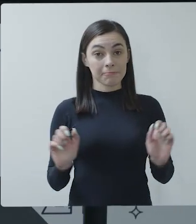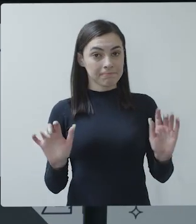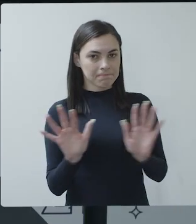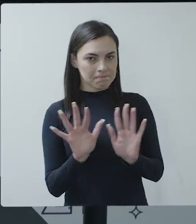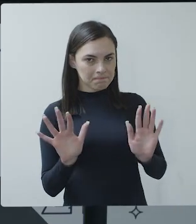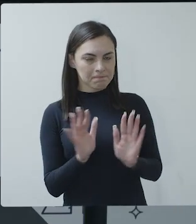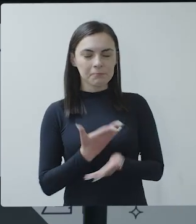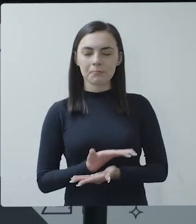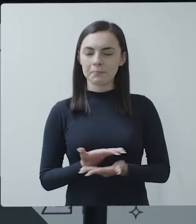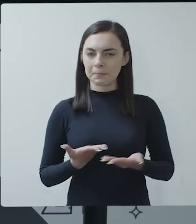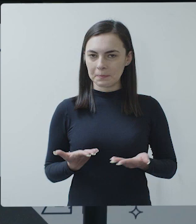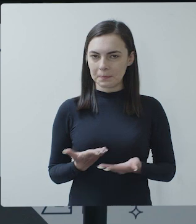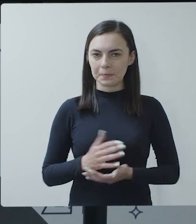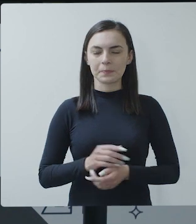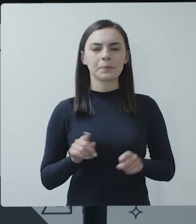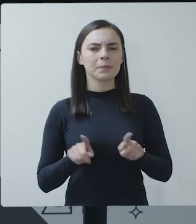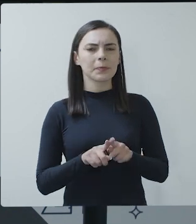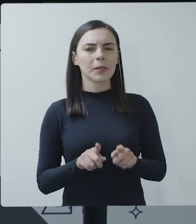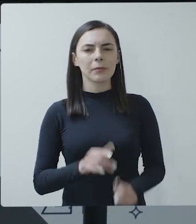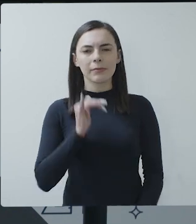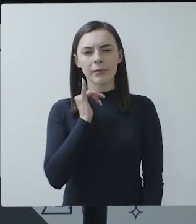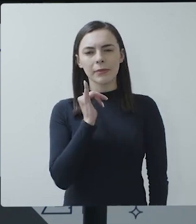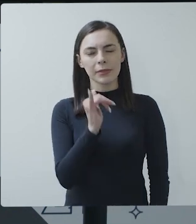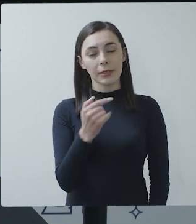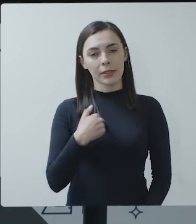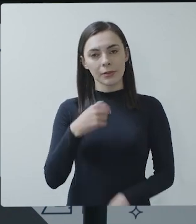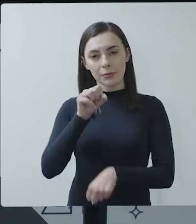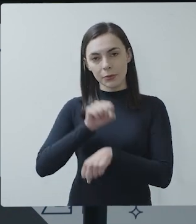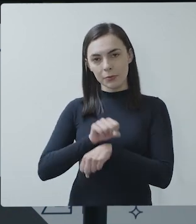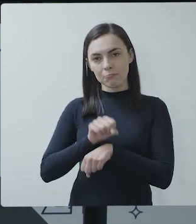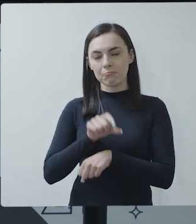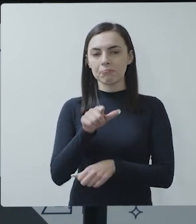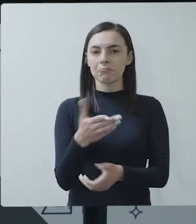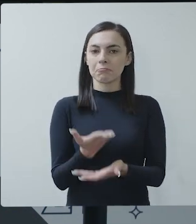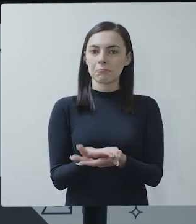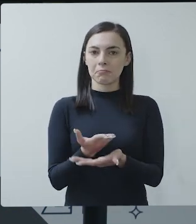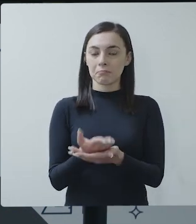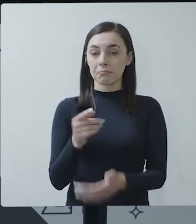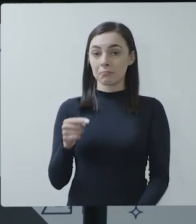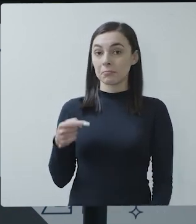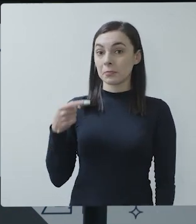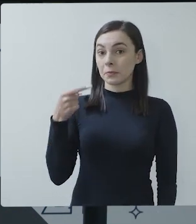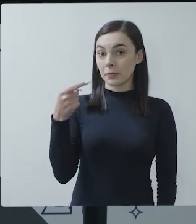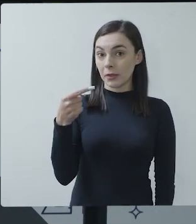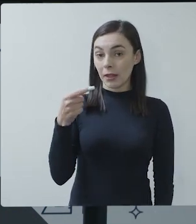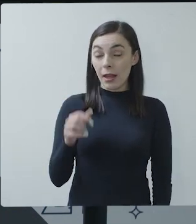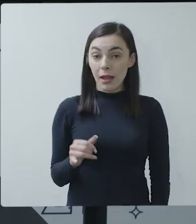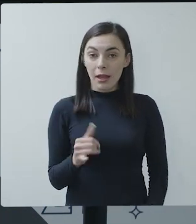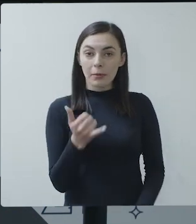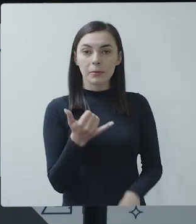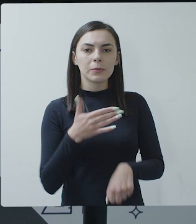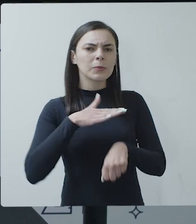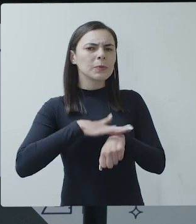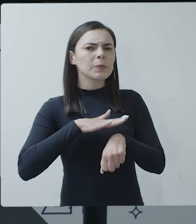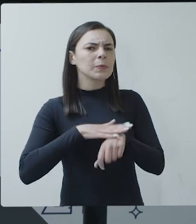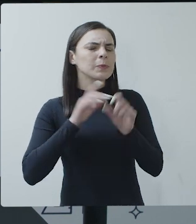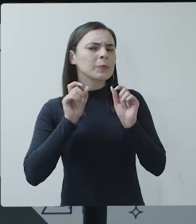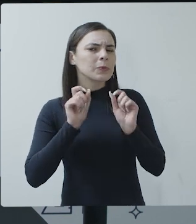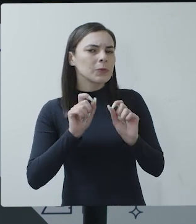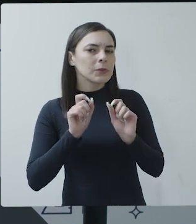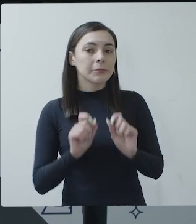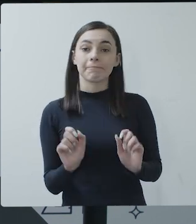despedir de vocês, dizer que estou esperando vocês para a próxima aula, aproveitando o momento para fazer o quê?